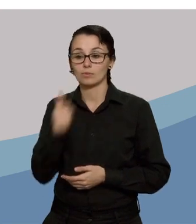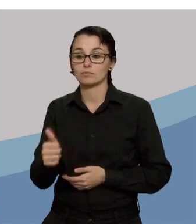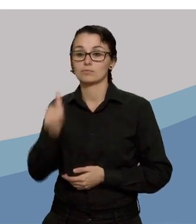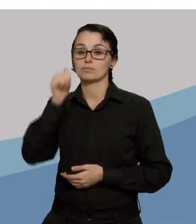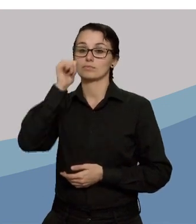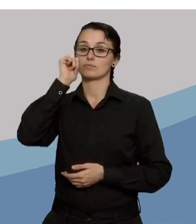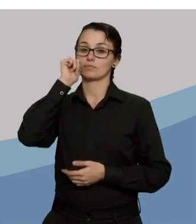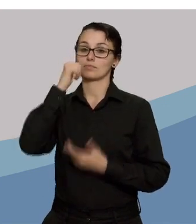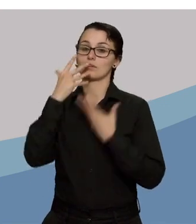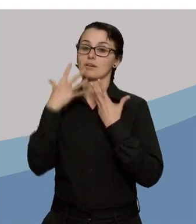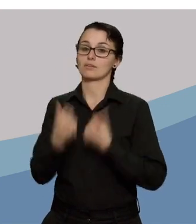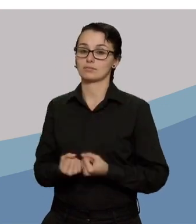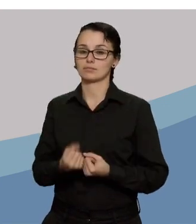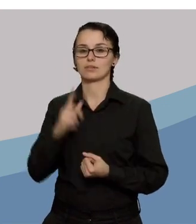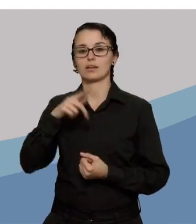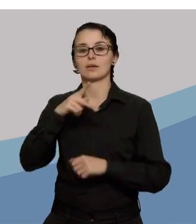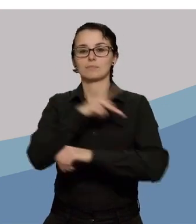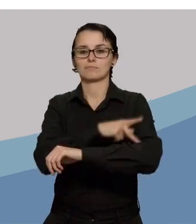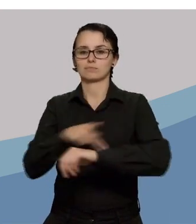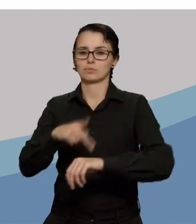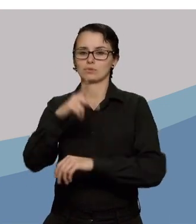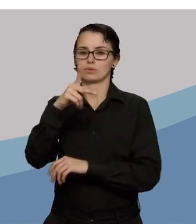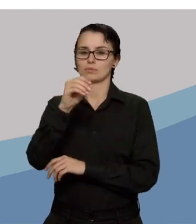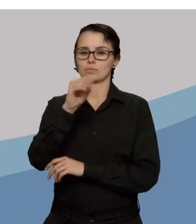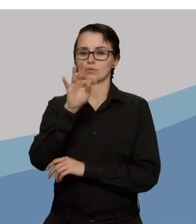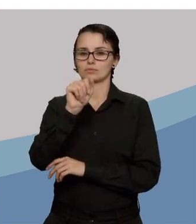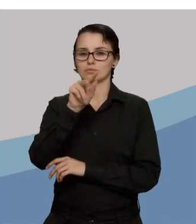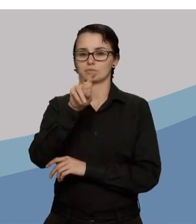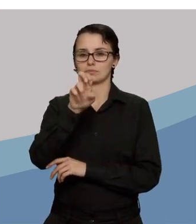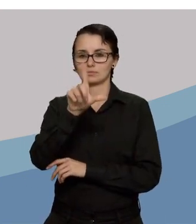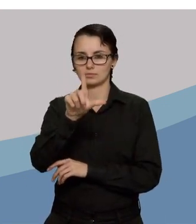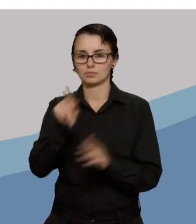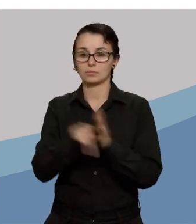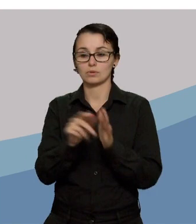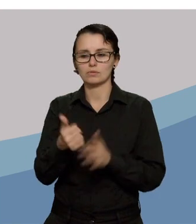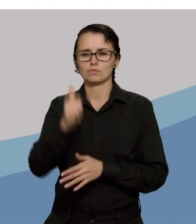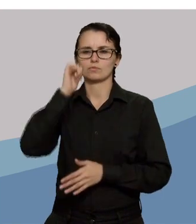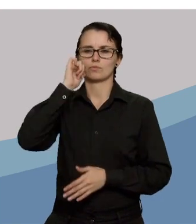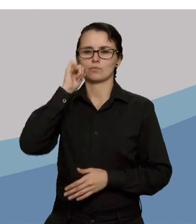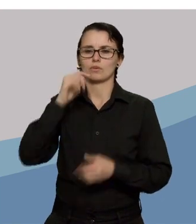consumo humano é a água potável destinada à ingestão,